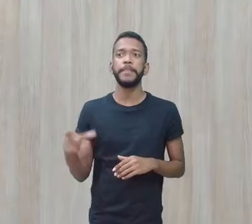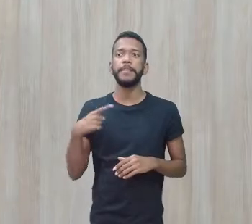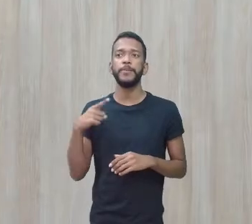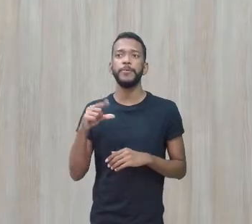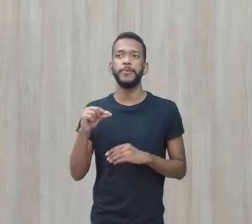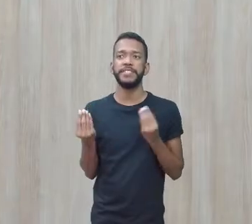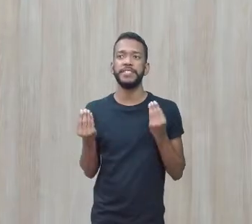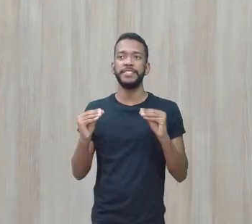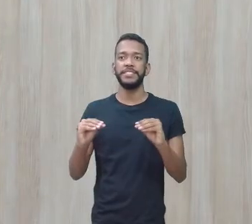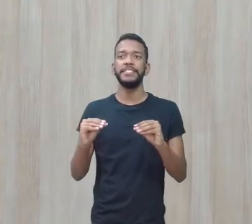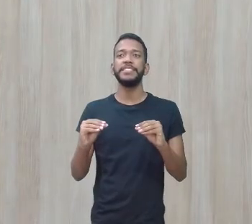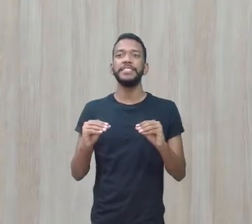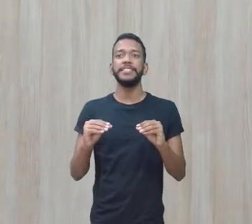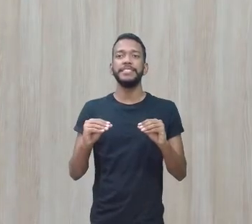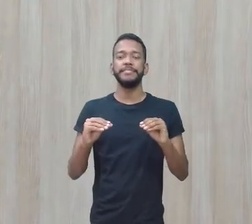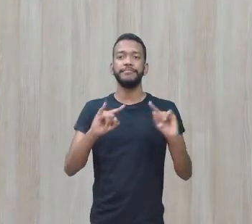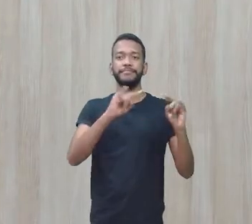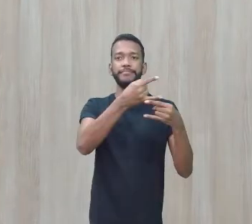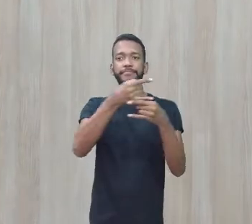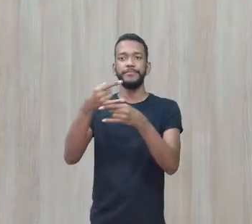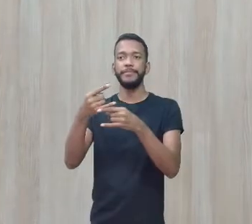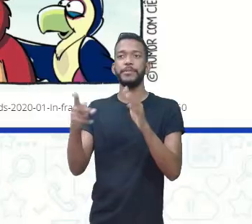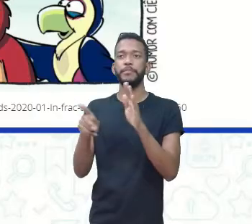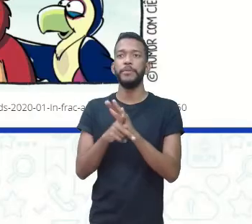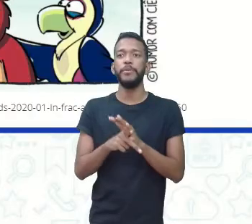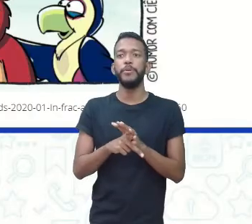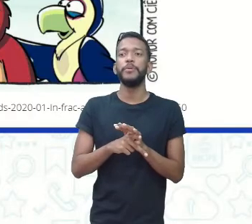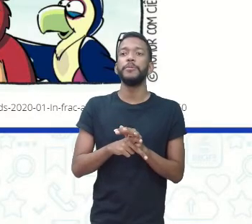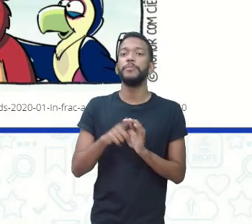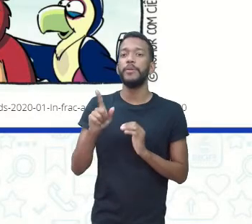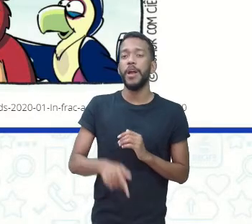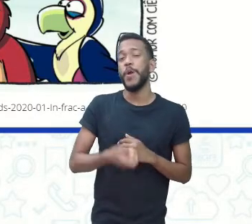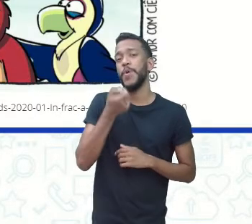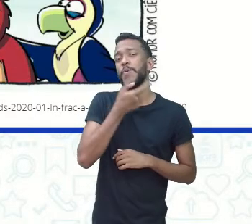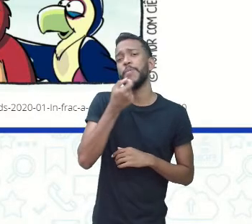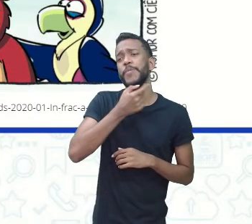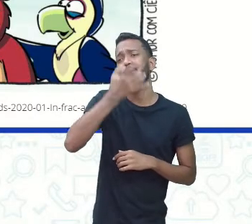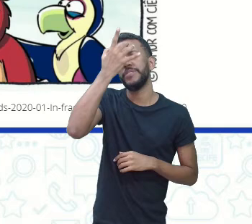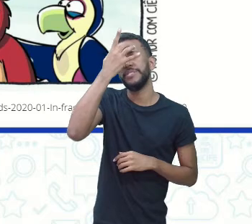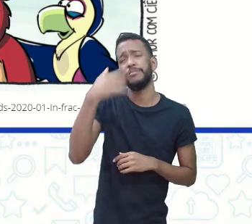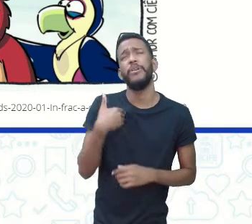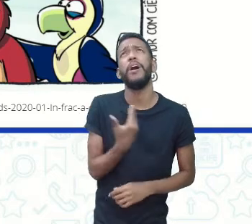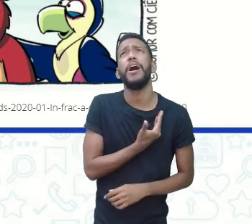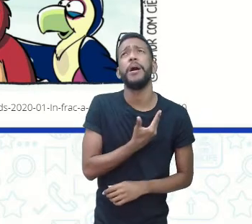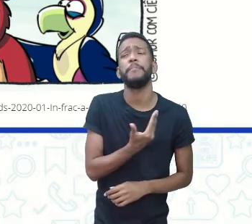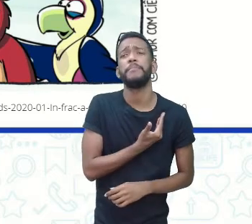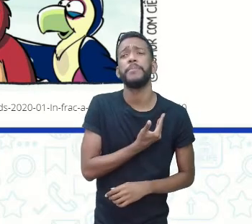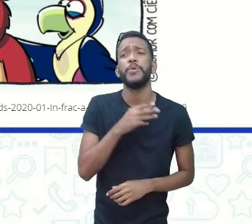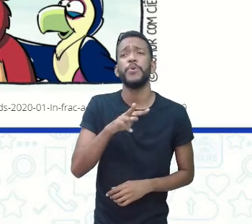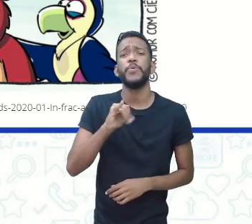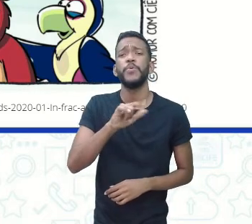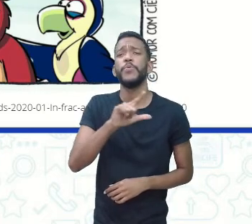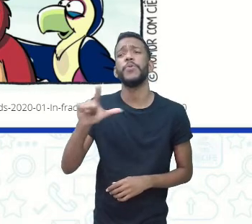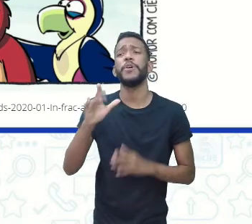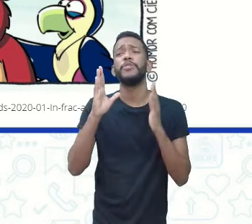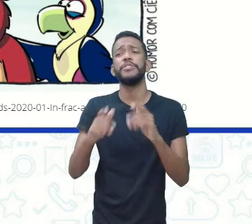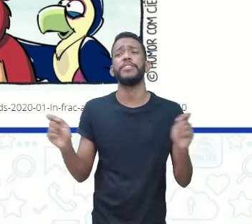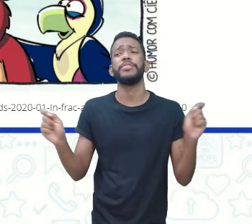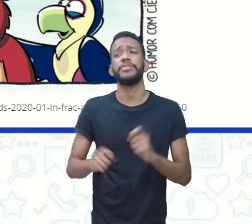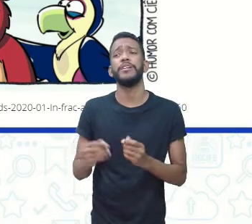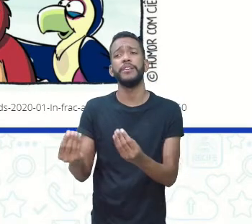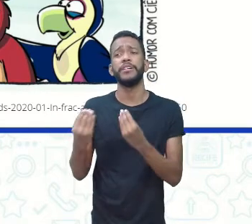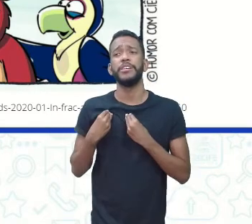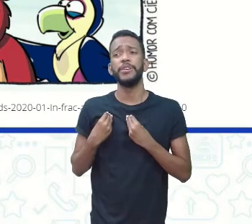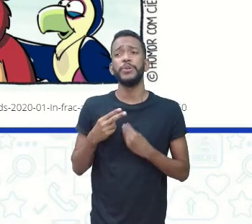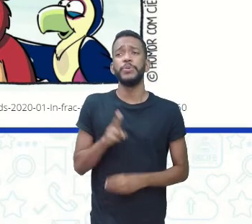tirinha, gente. Aqui eu trouxe uma tirinha do Humor Consciência. Já agradeço de cara meu amigão Will, que possibilitou que a gente utilizasse